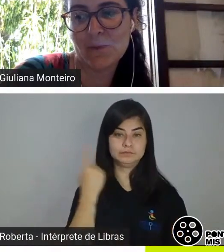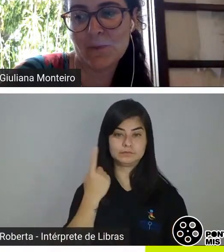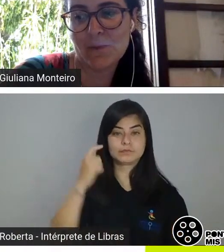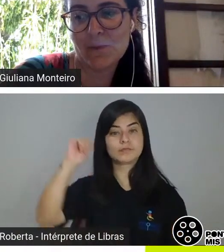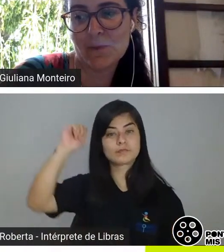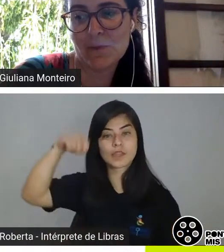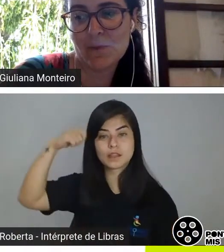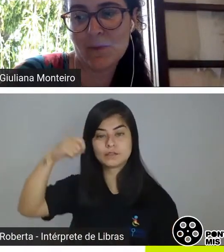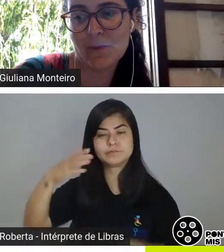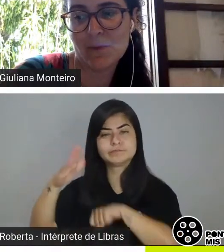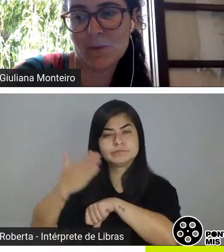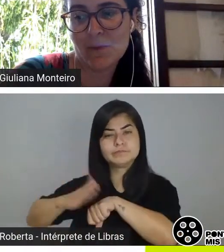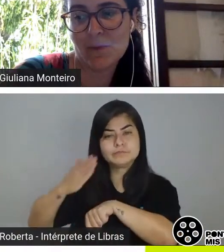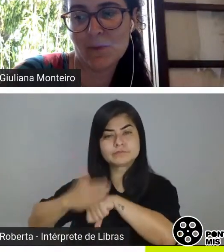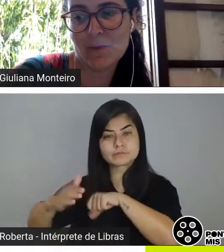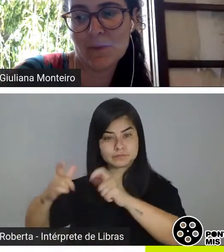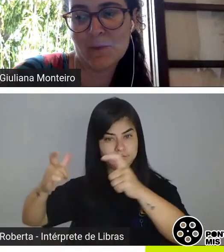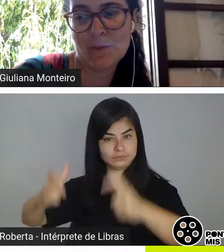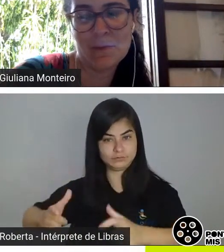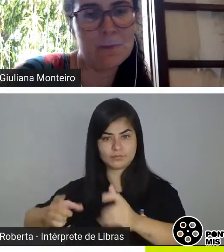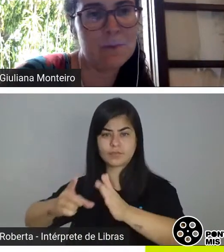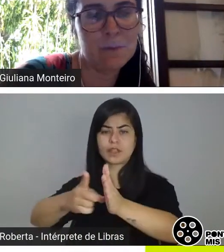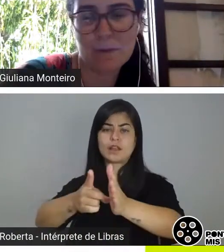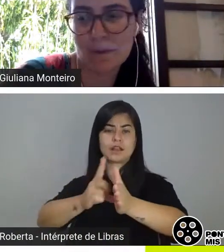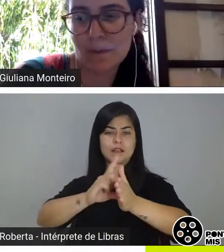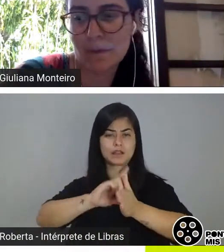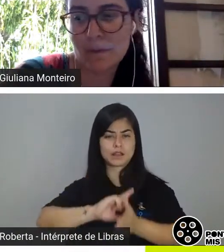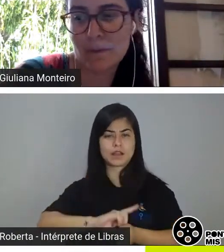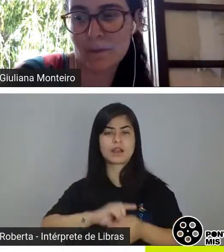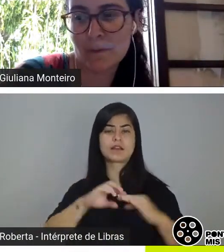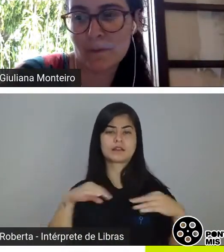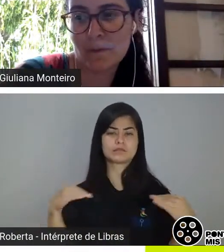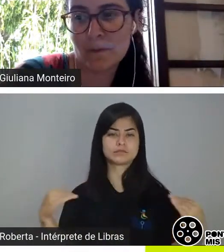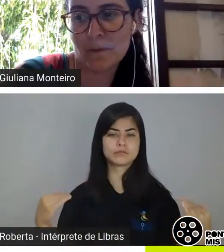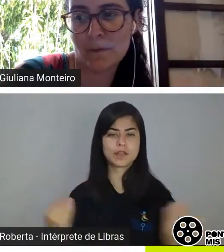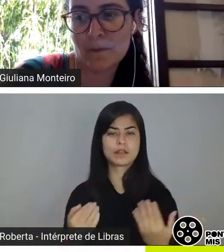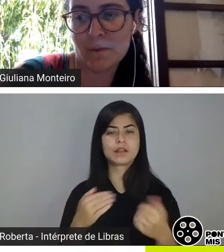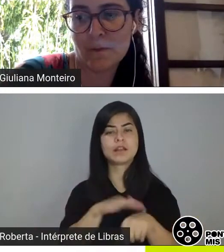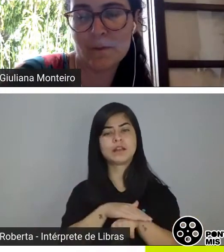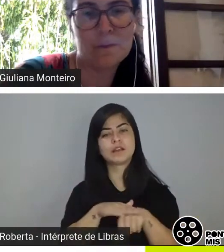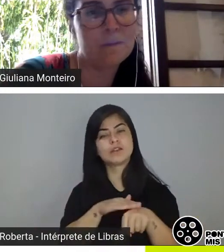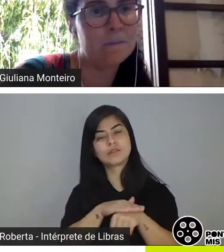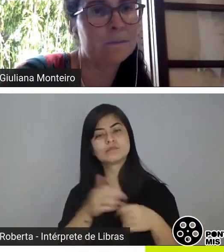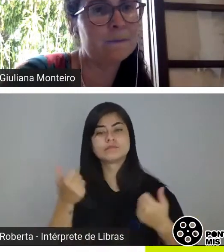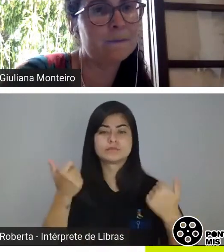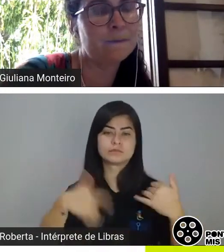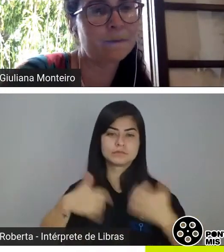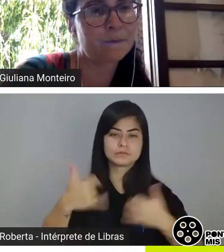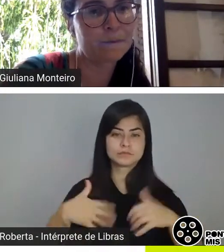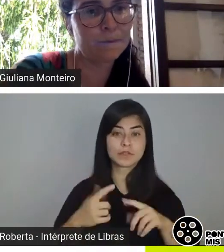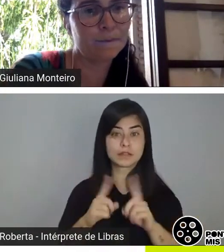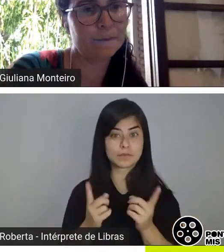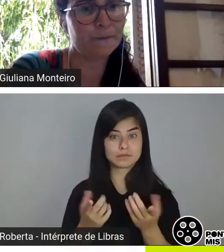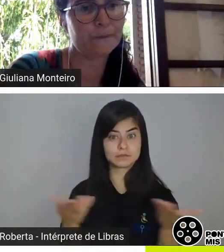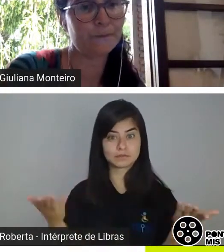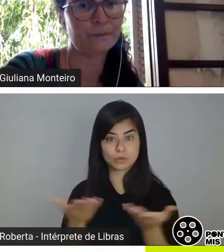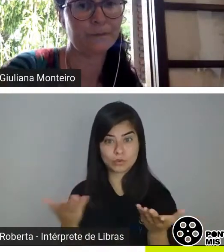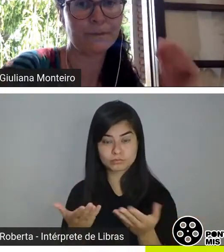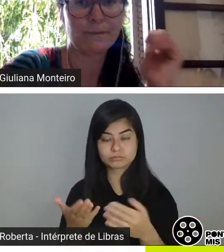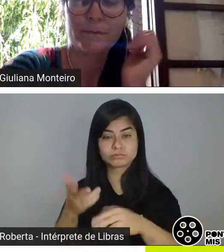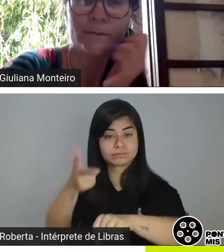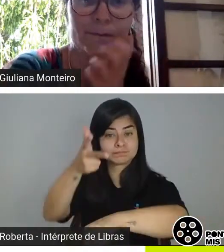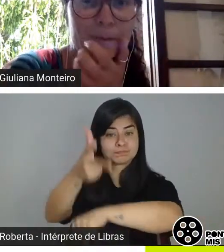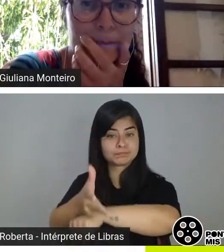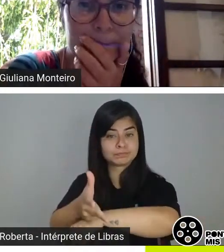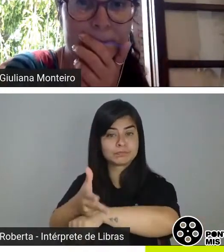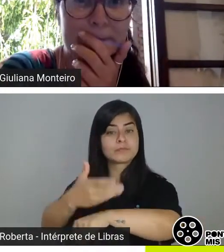atores no local, já ensaiei antes, na mesa, num lugar, já ensaiei bastante, né? Mas hoje é a